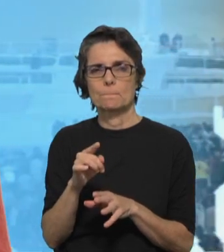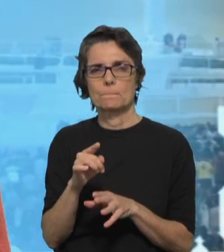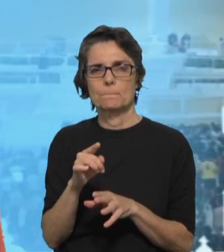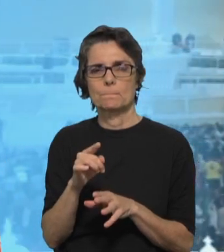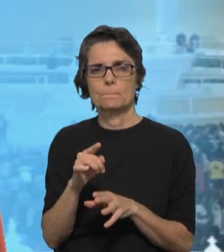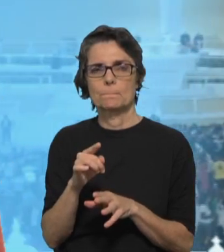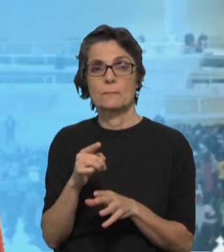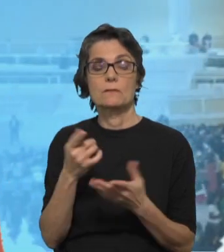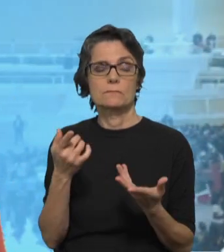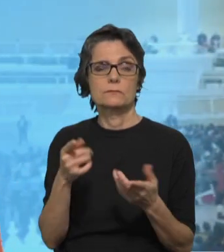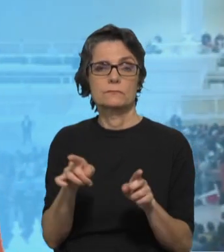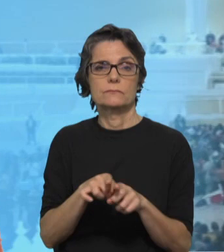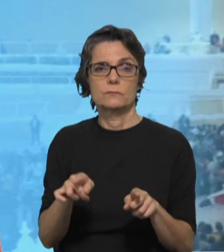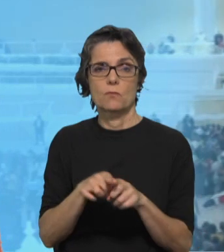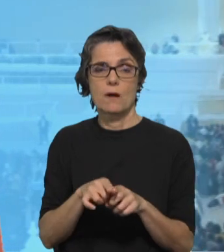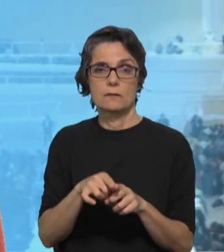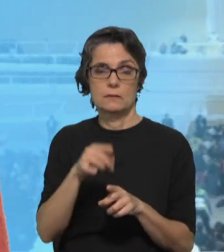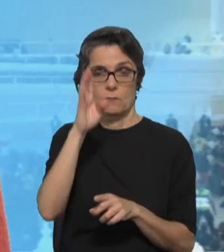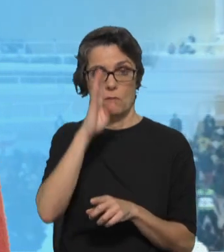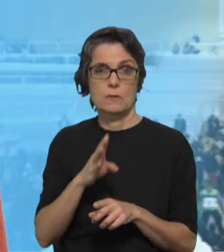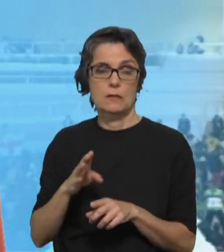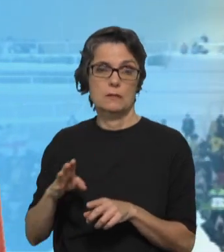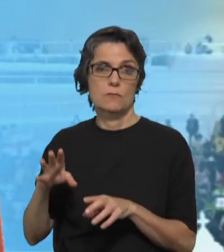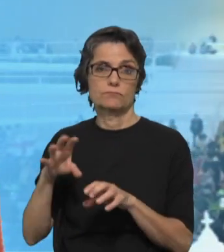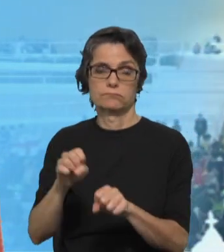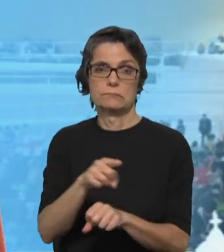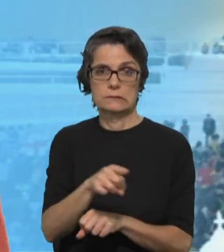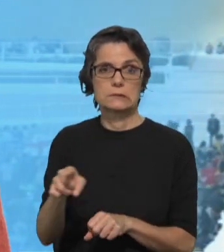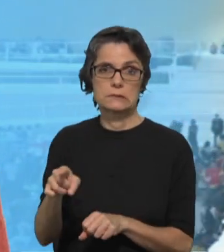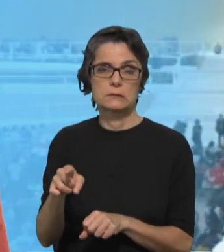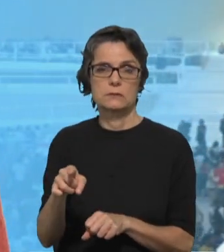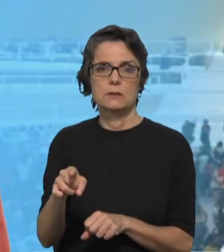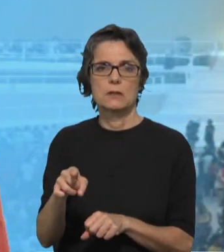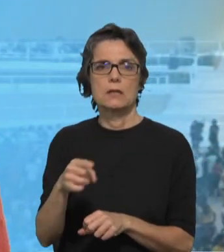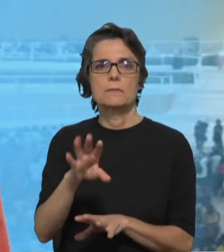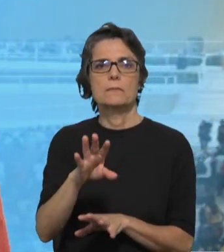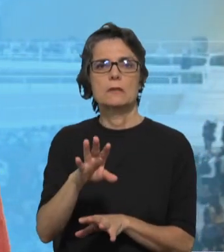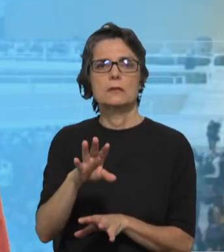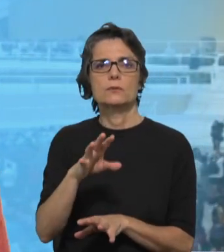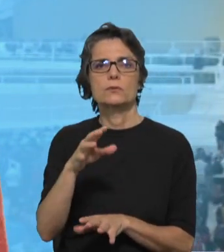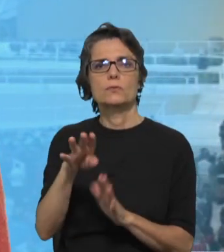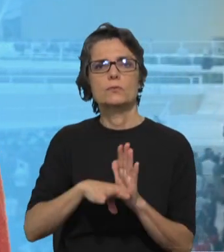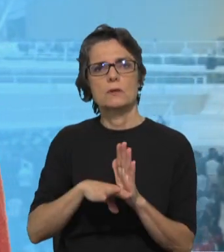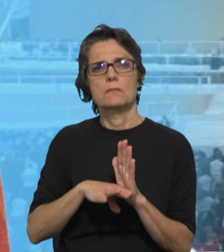do golpe, que começou com um golpe militar, mas o programa do movimento das Forças